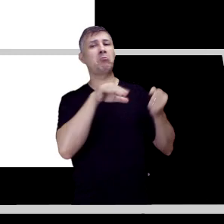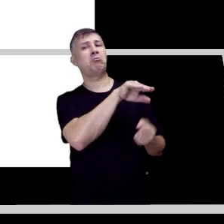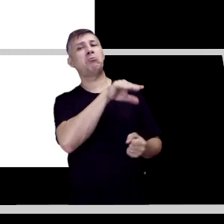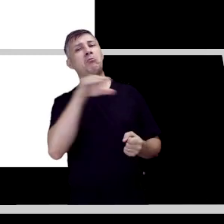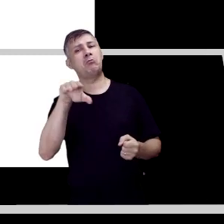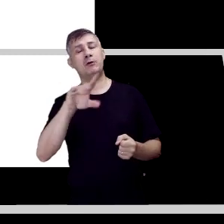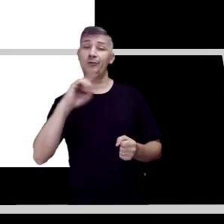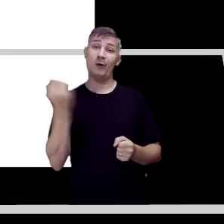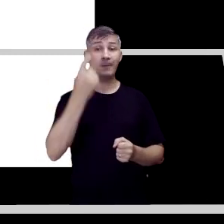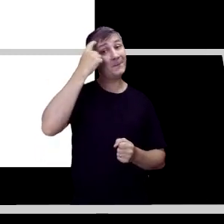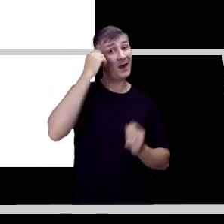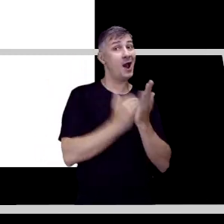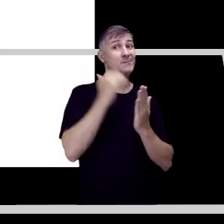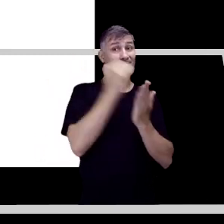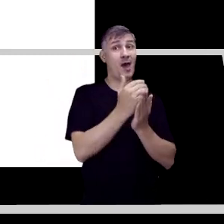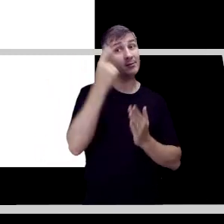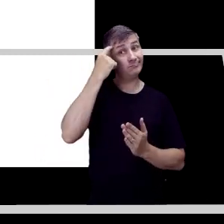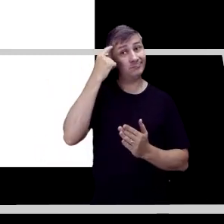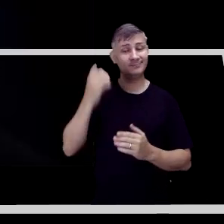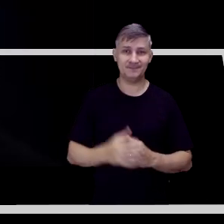apenas um estacionamento, digamos assim. Não.